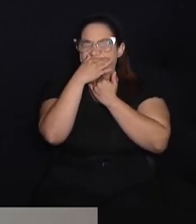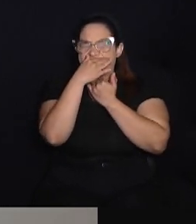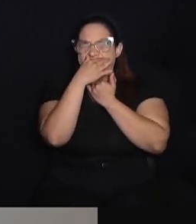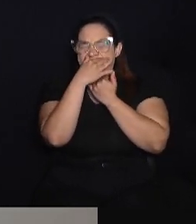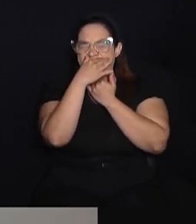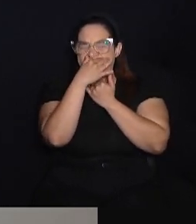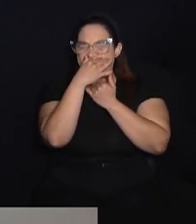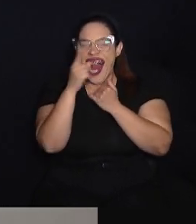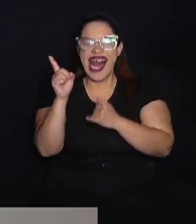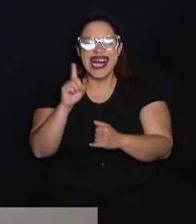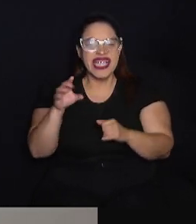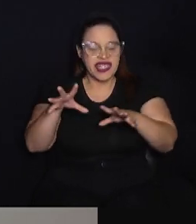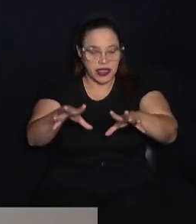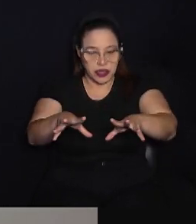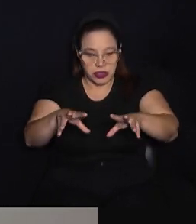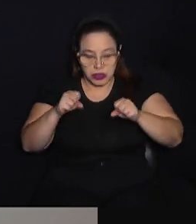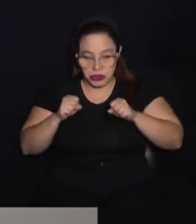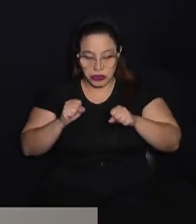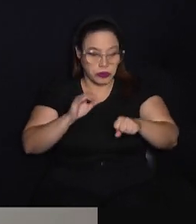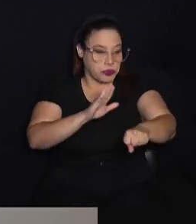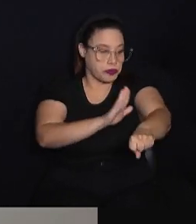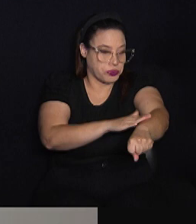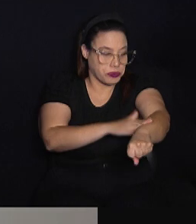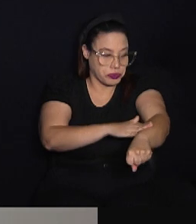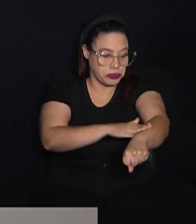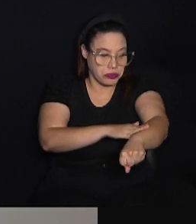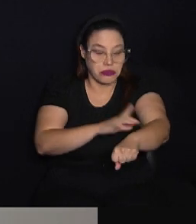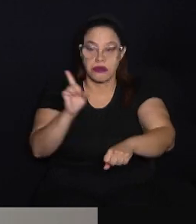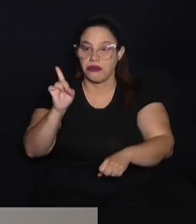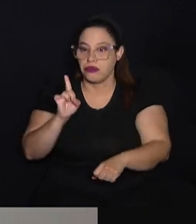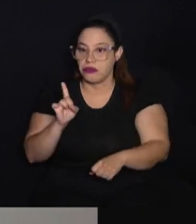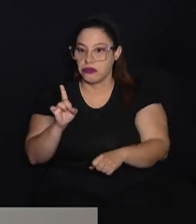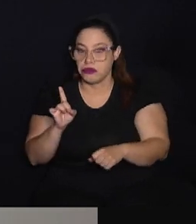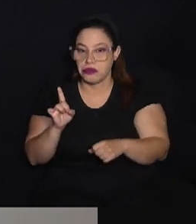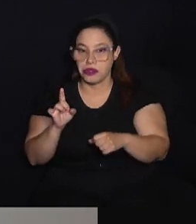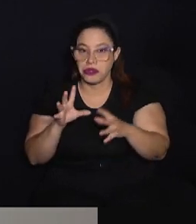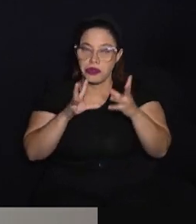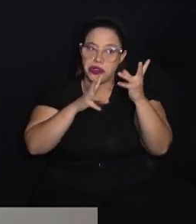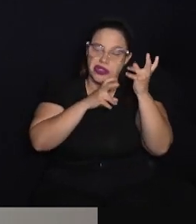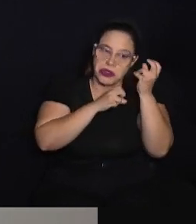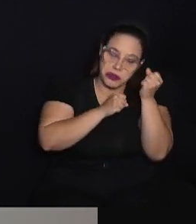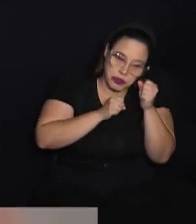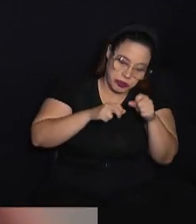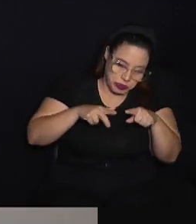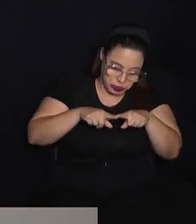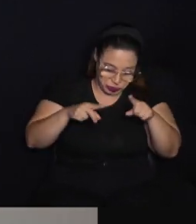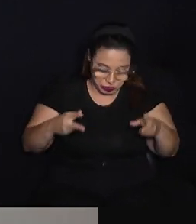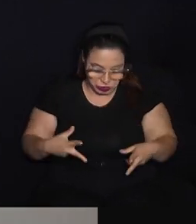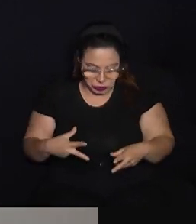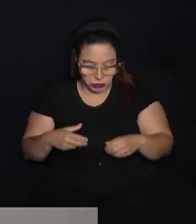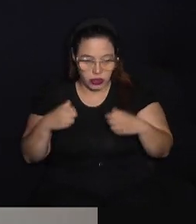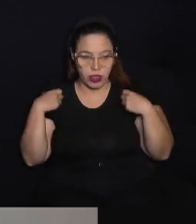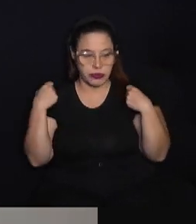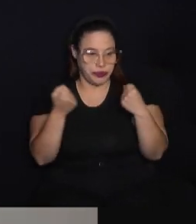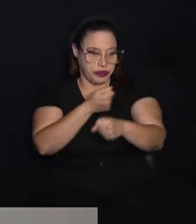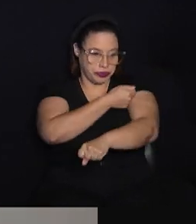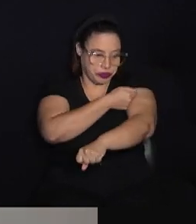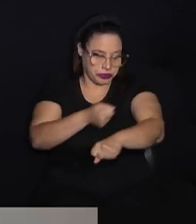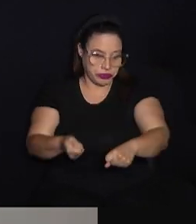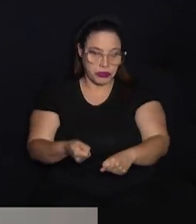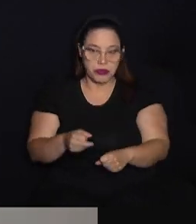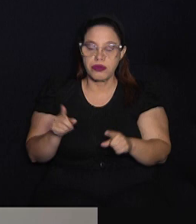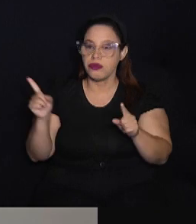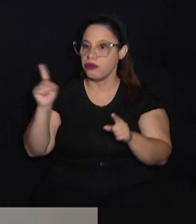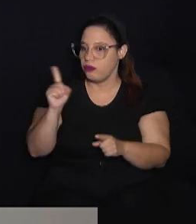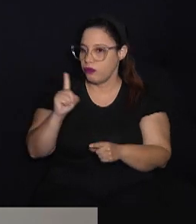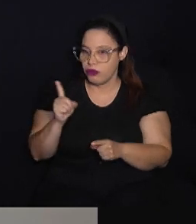é contagioso. Quem encostar em alguém com vitiligo, ou que dormir na mesma cama, enxugar com a mesma toalha, não tem